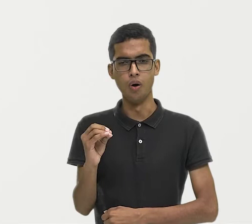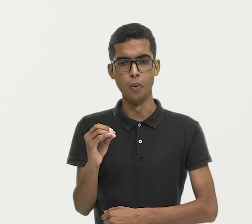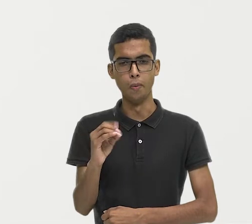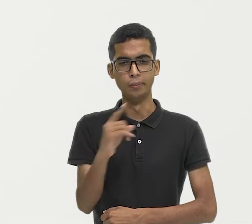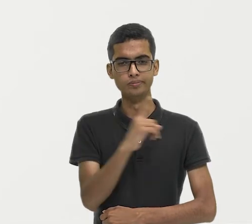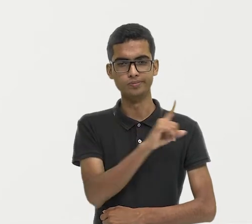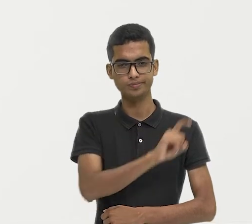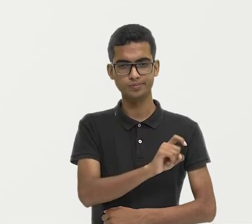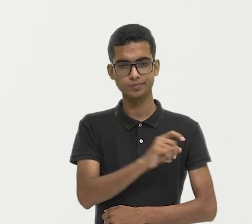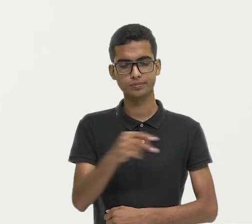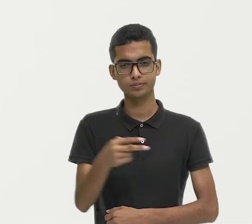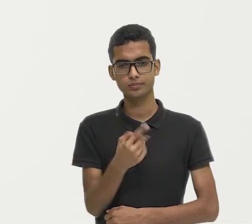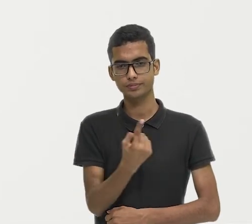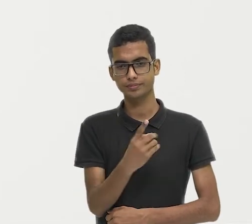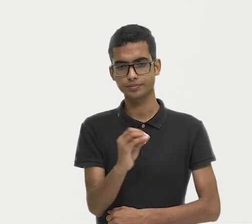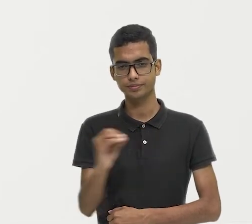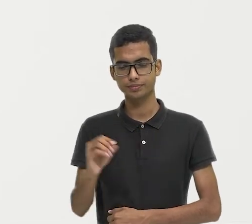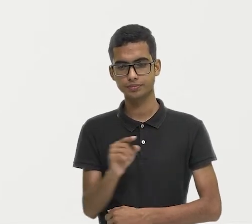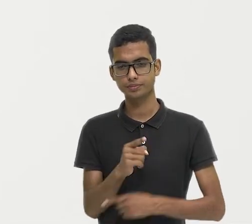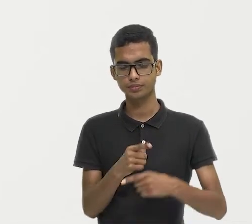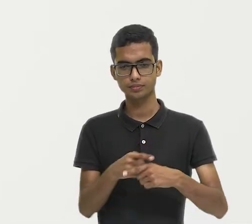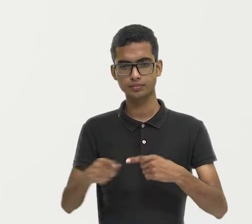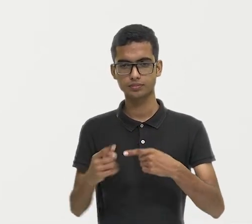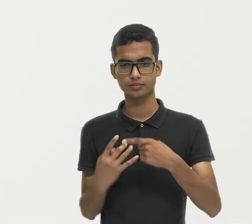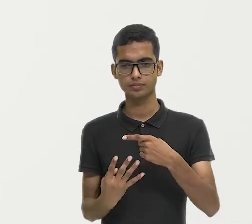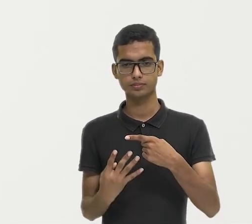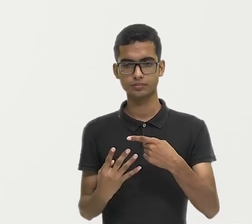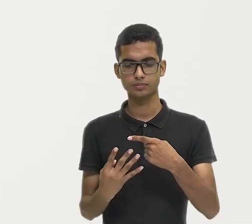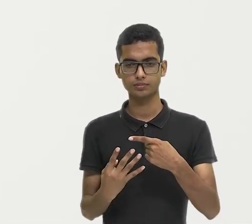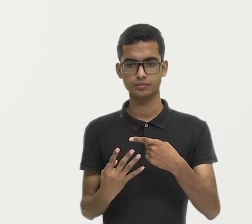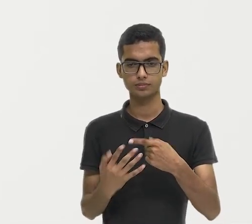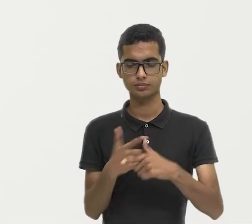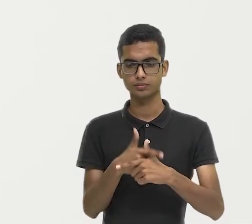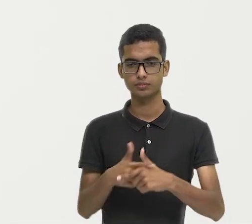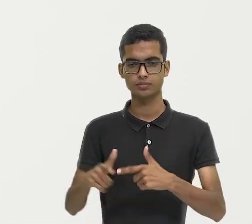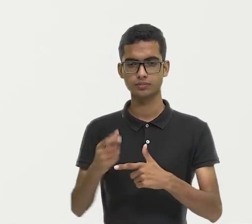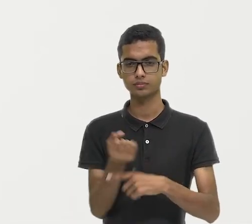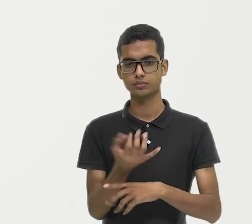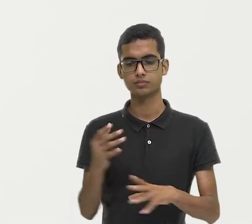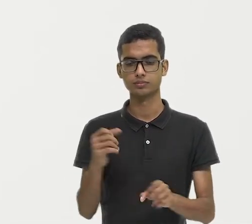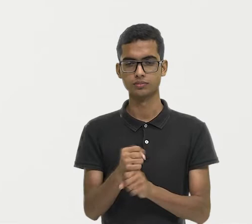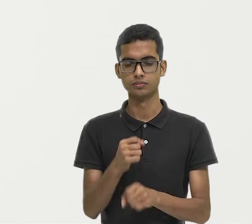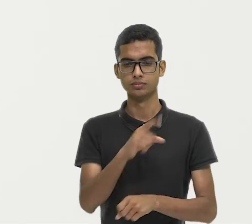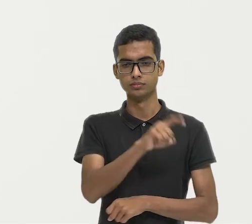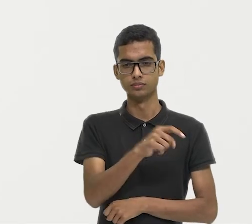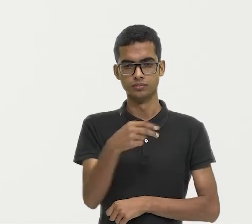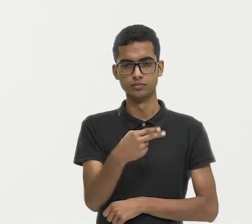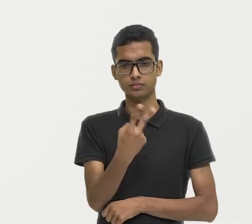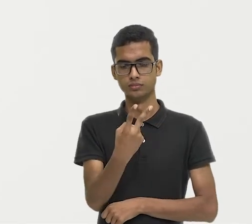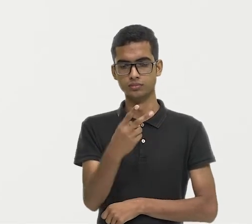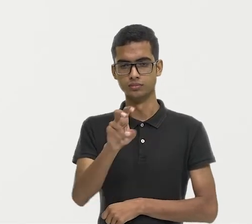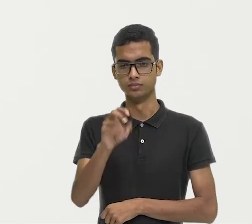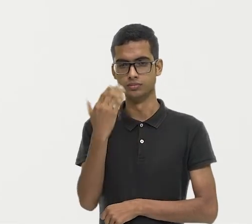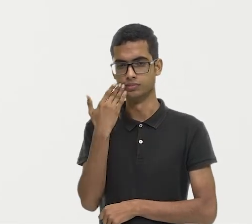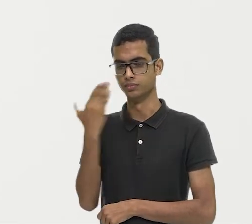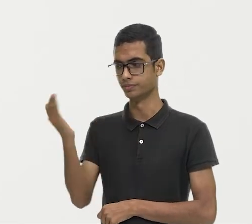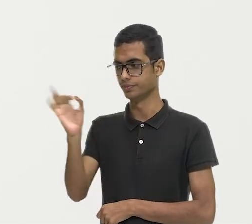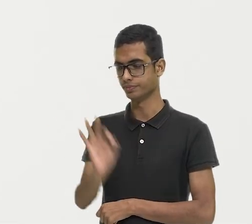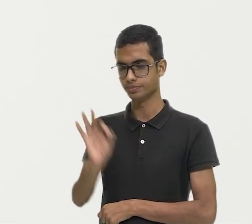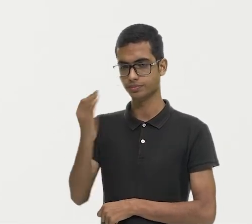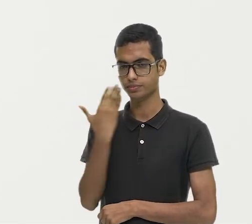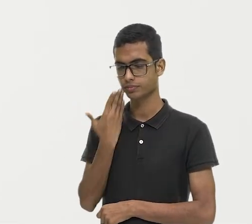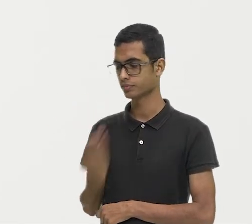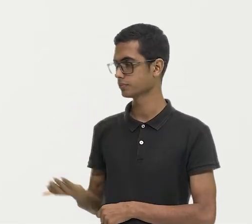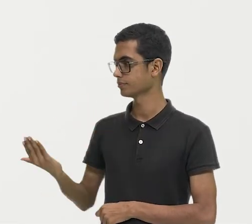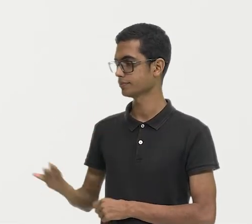4 passará dividindo. E essa divisão equivale a 25. Ou seja, como